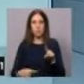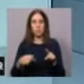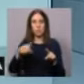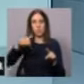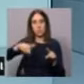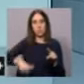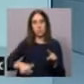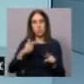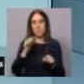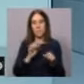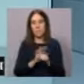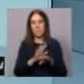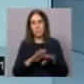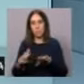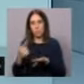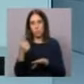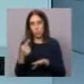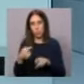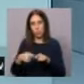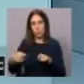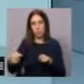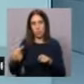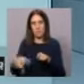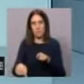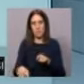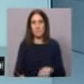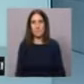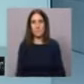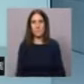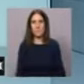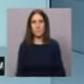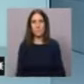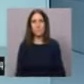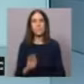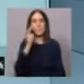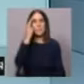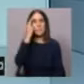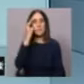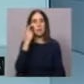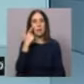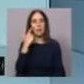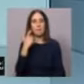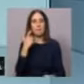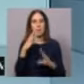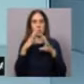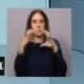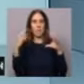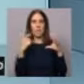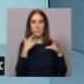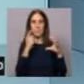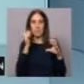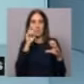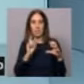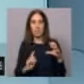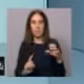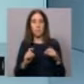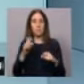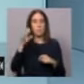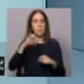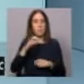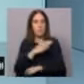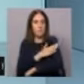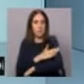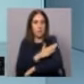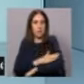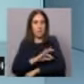serão de 1 metro de sudoeste. Na Madeira, um dia com períodos de céu muito nublado, possibilidade de ocorrência de aguaceiros fracos nas